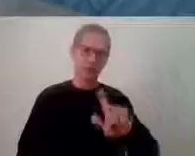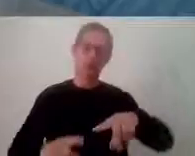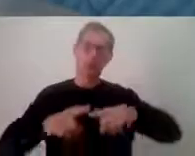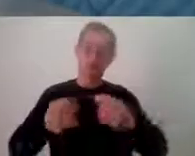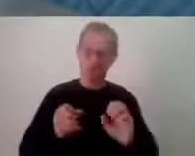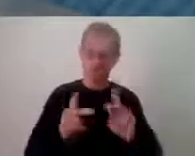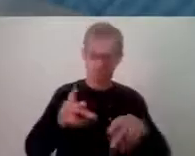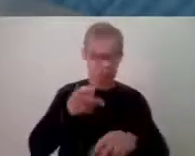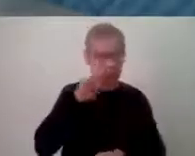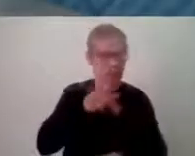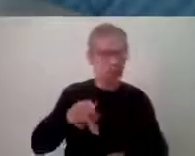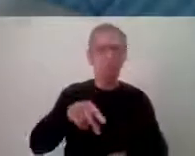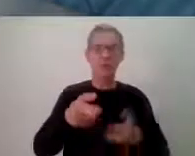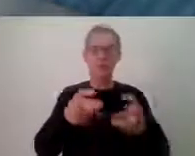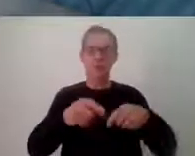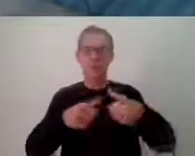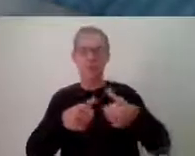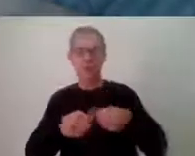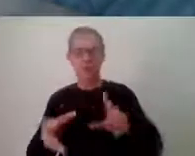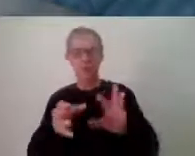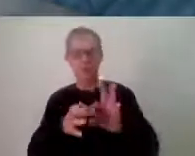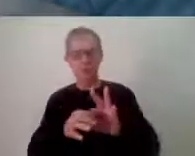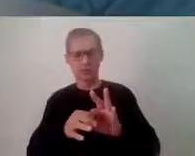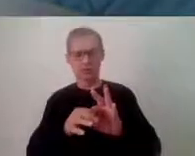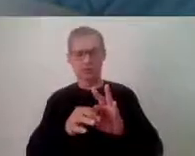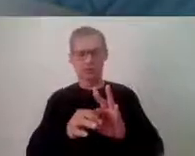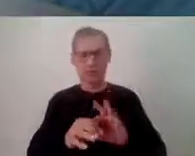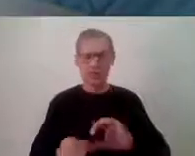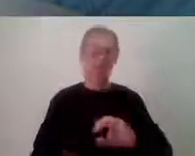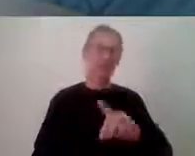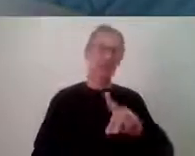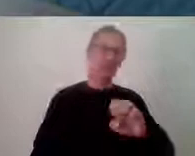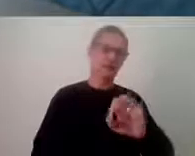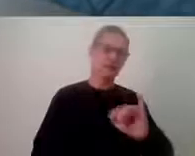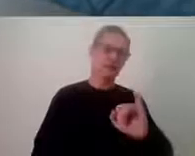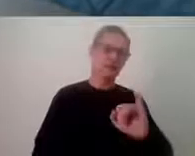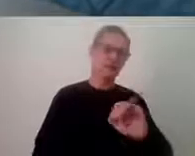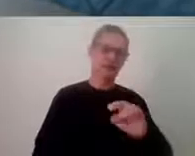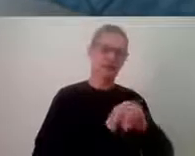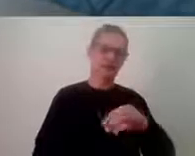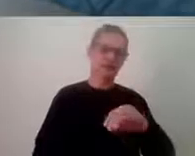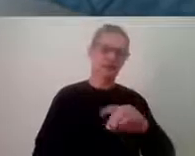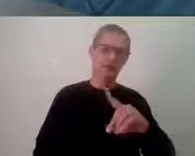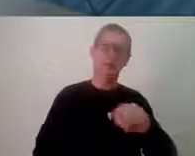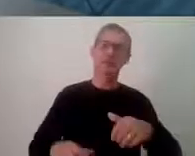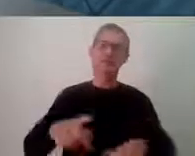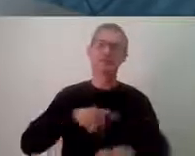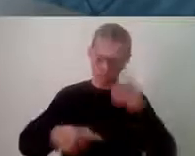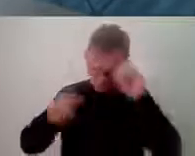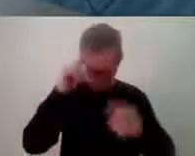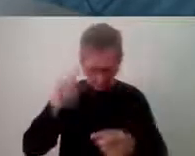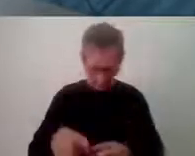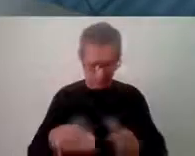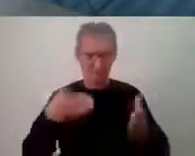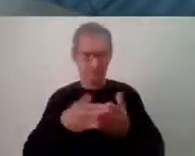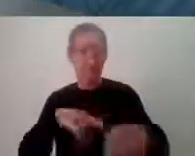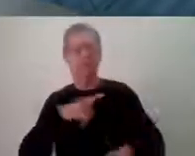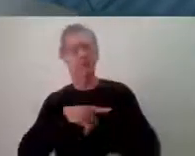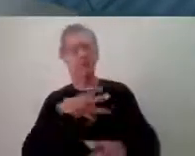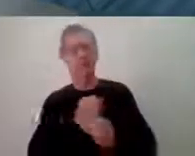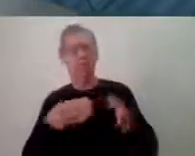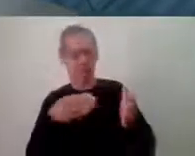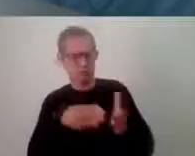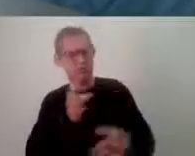Tá bom, professora, a gente viu que a integral definida, ela tem essa ideia do limite. Ok, mas professora, nós vamos ter que calcular